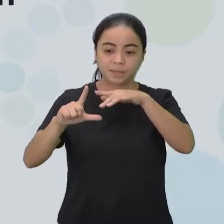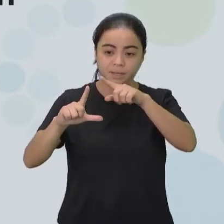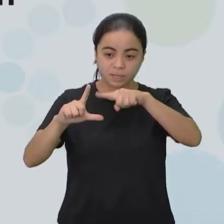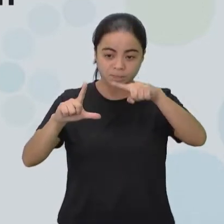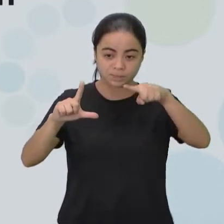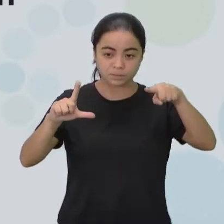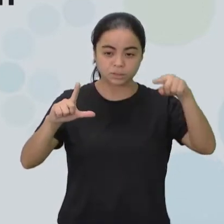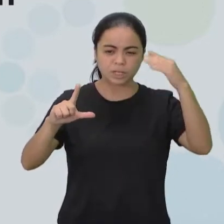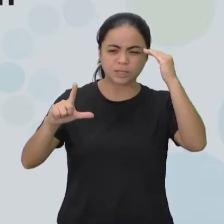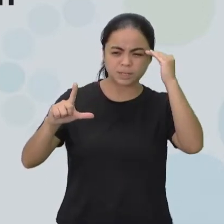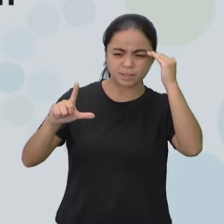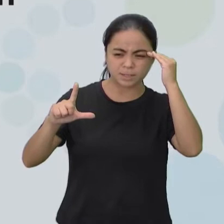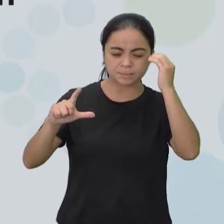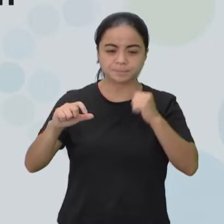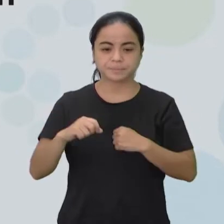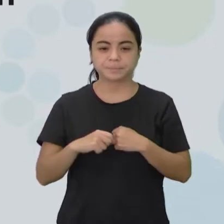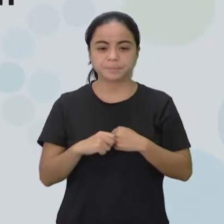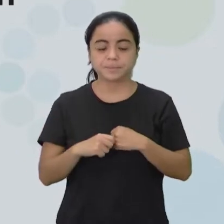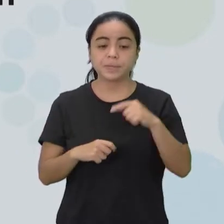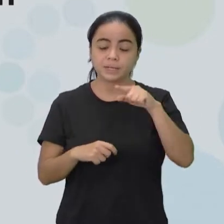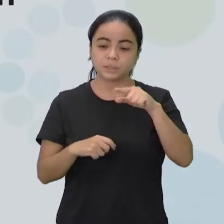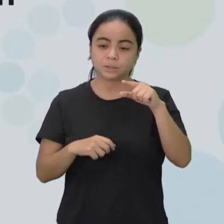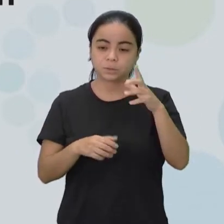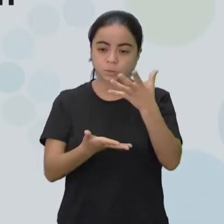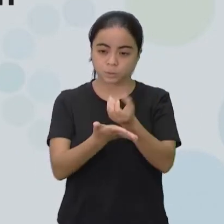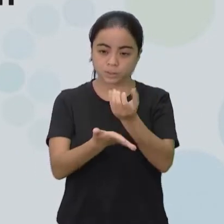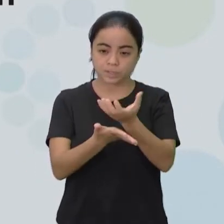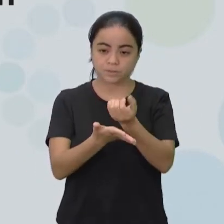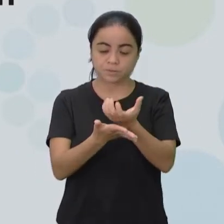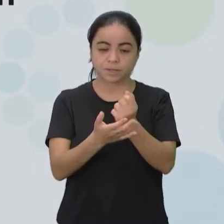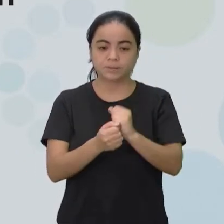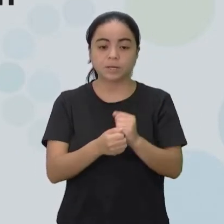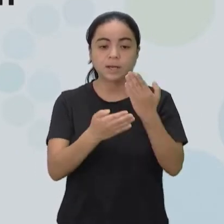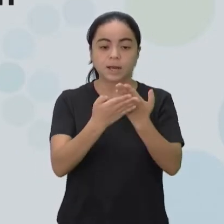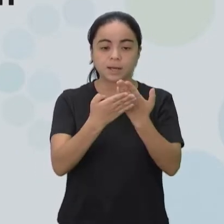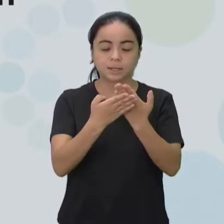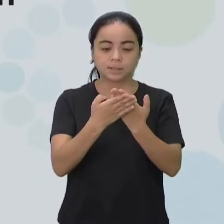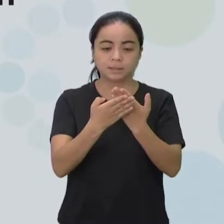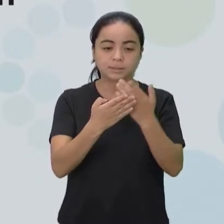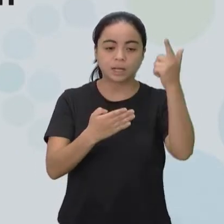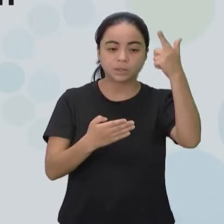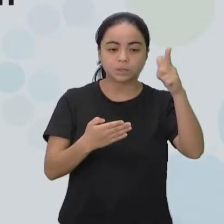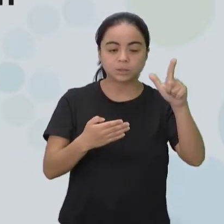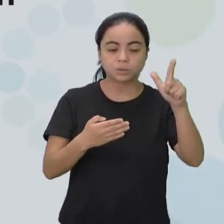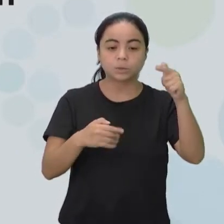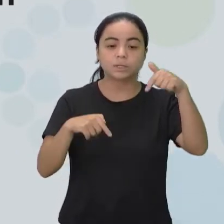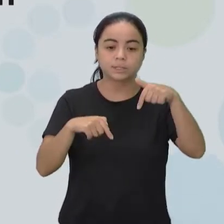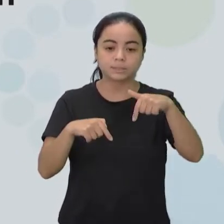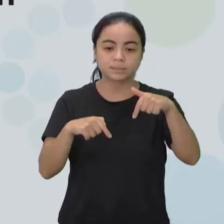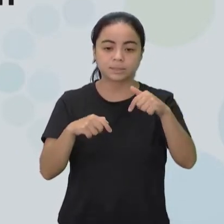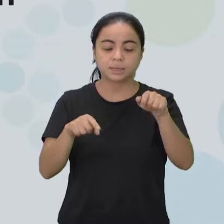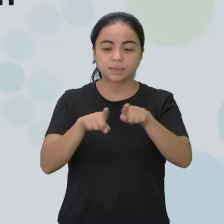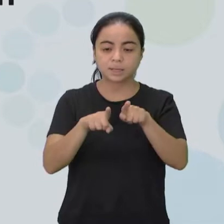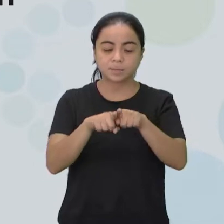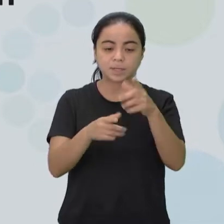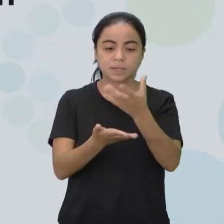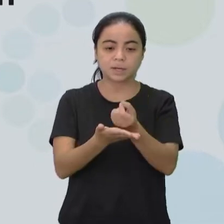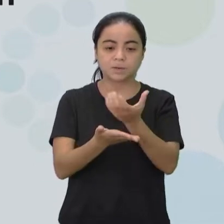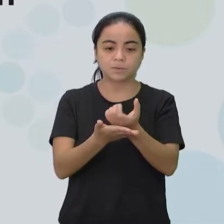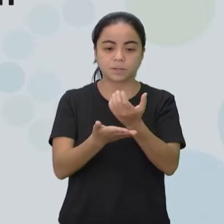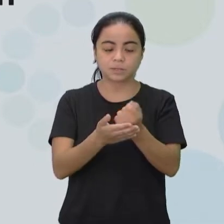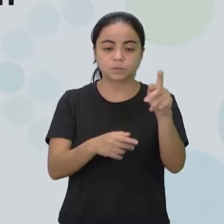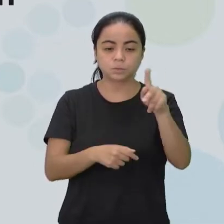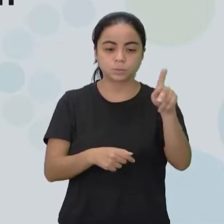nosso componente ele é gravado, as outras aulas desse aprofundamento também são gravados com os